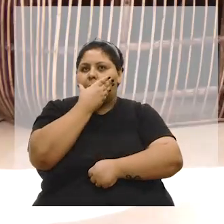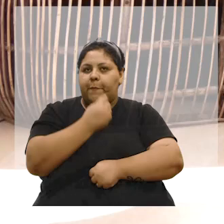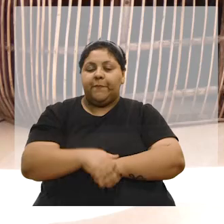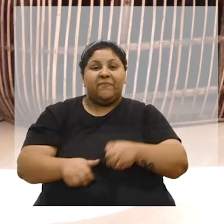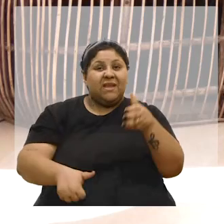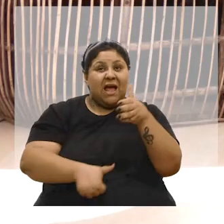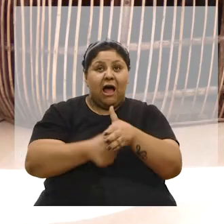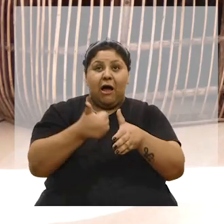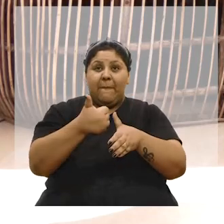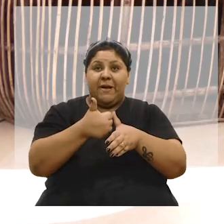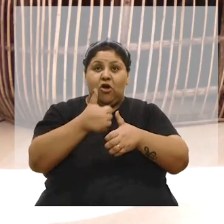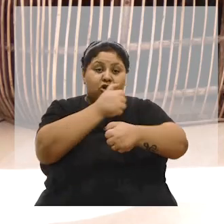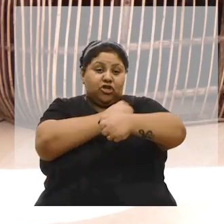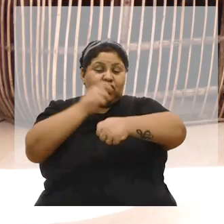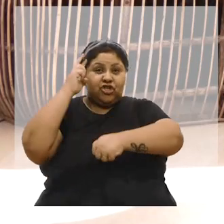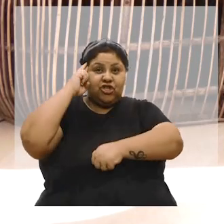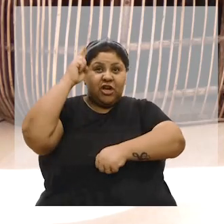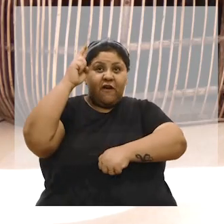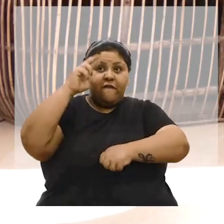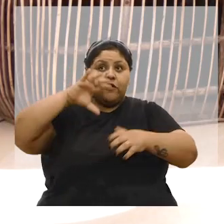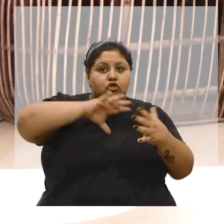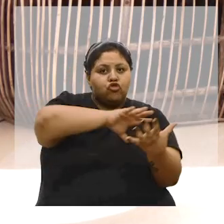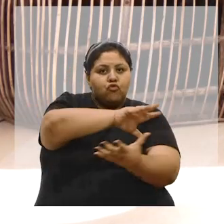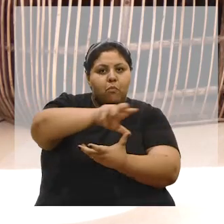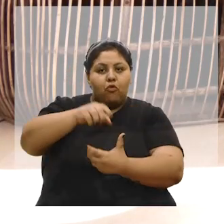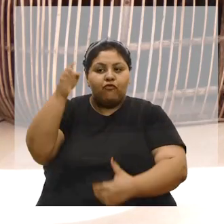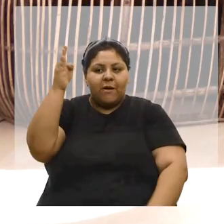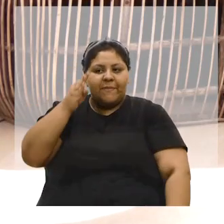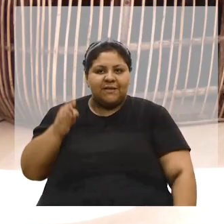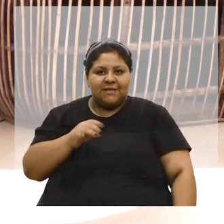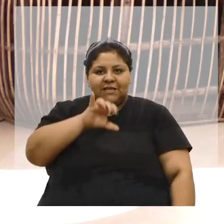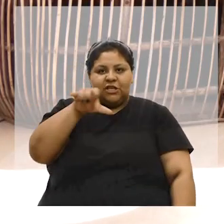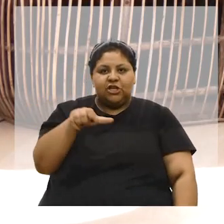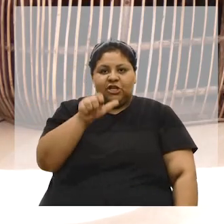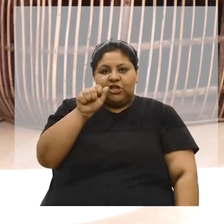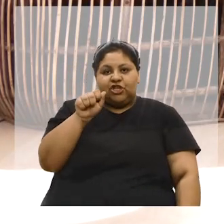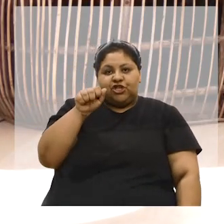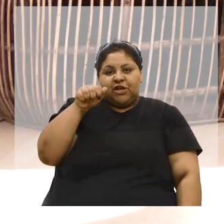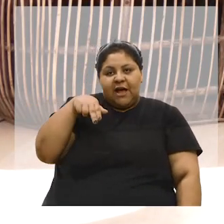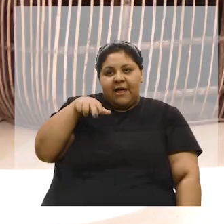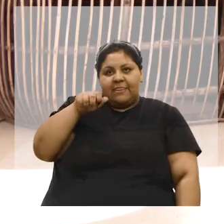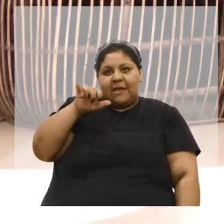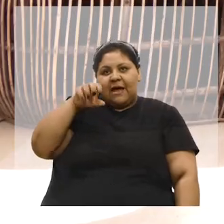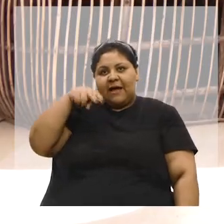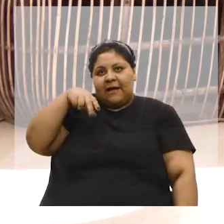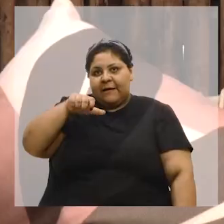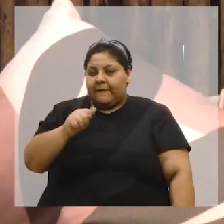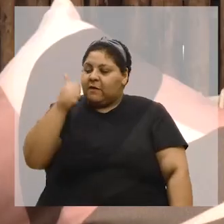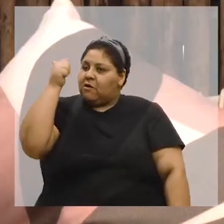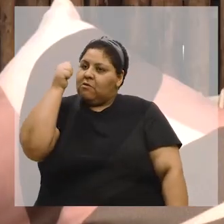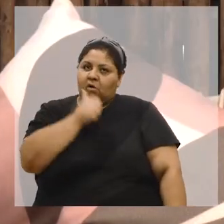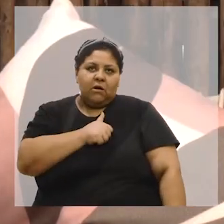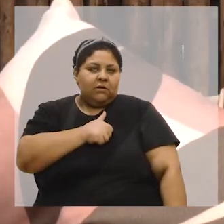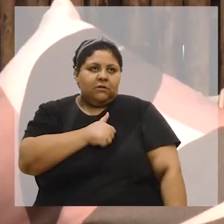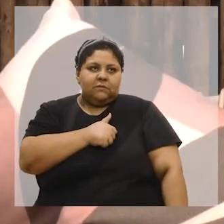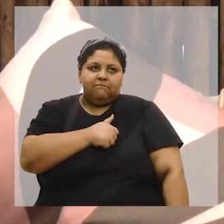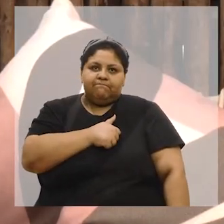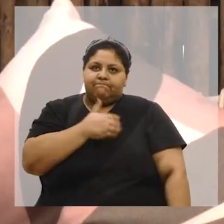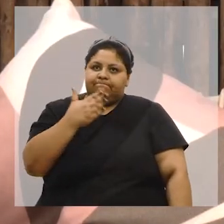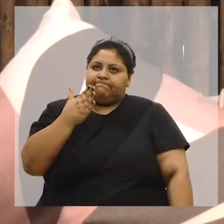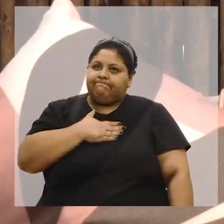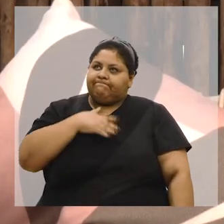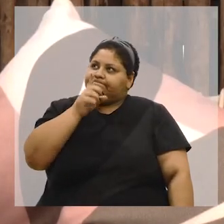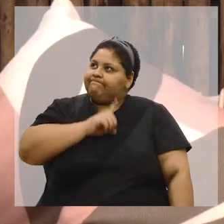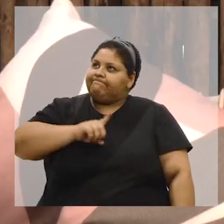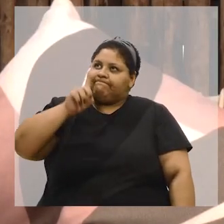melhor chefe do mundo é brasileira, é a Janaína Rueda. Ela ganhou esse ano o prêmio da melhor chefe do mundo. E é uma mulher, meu